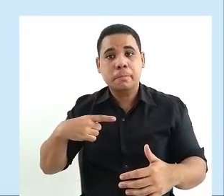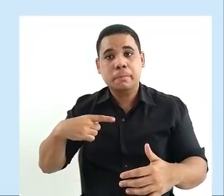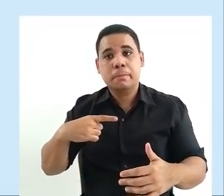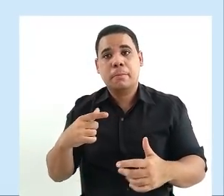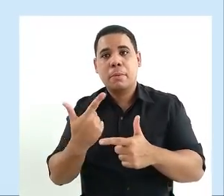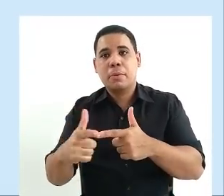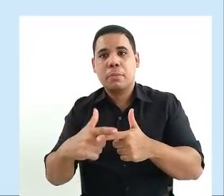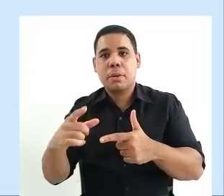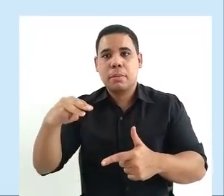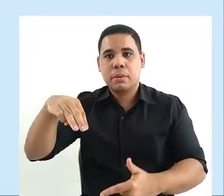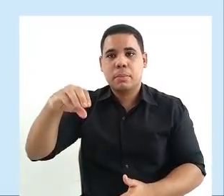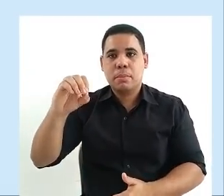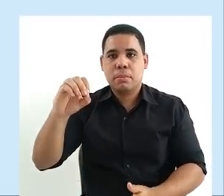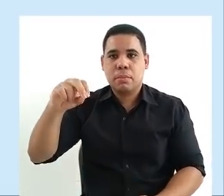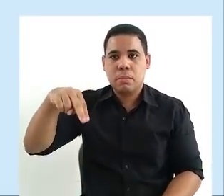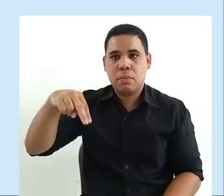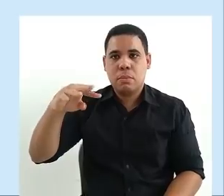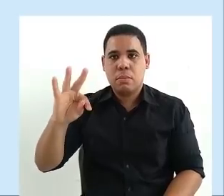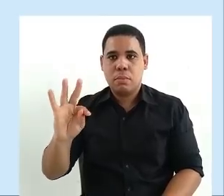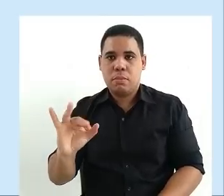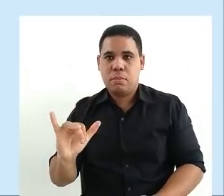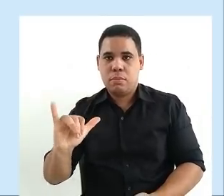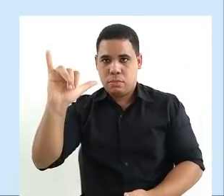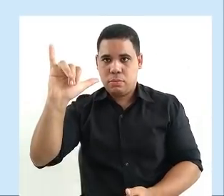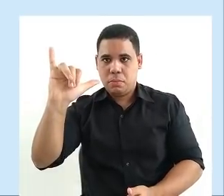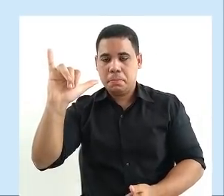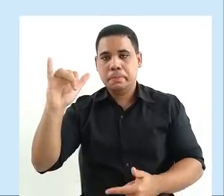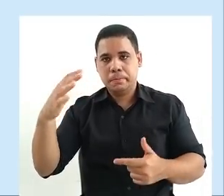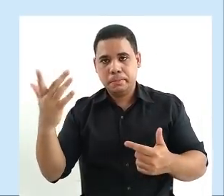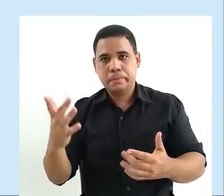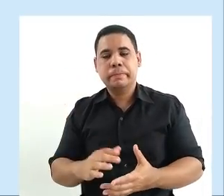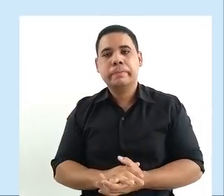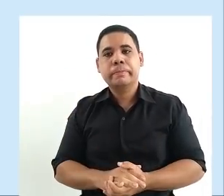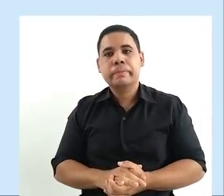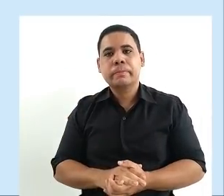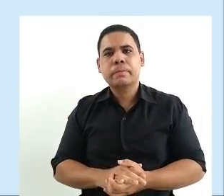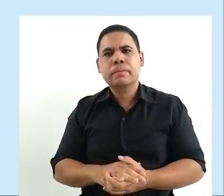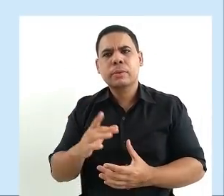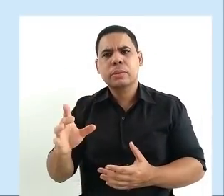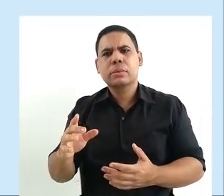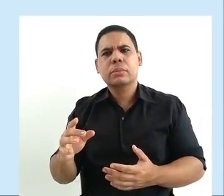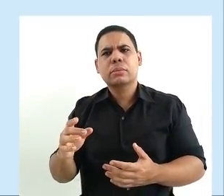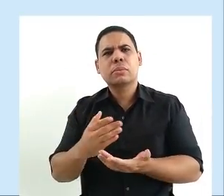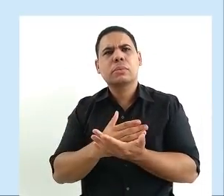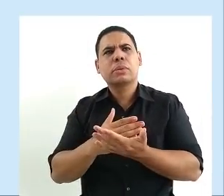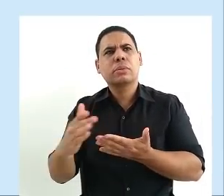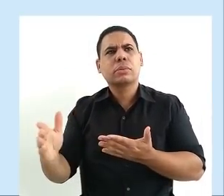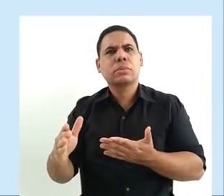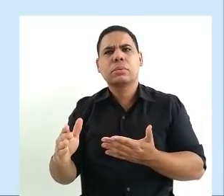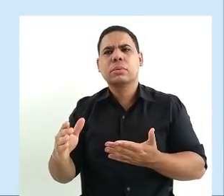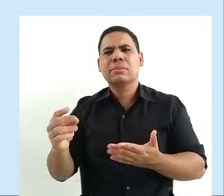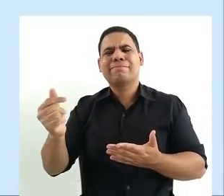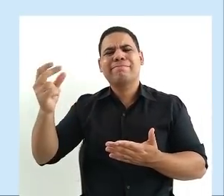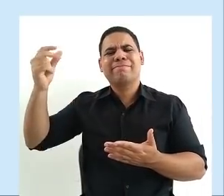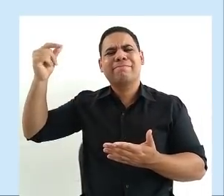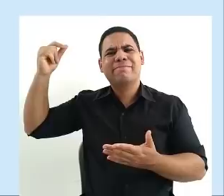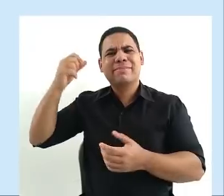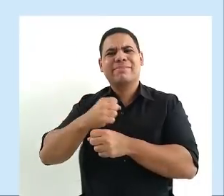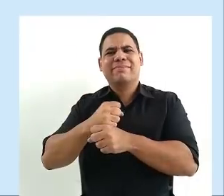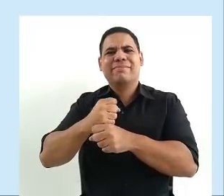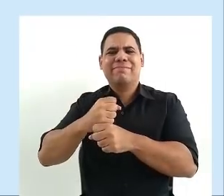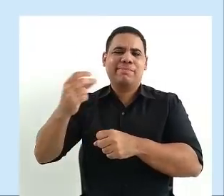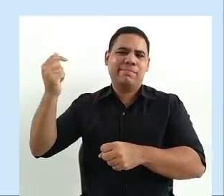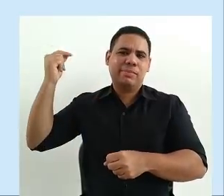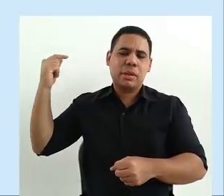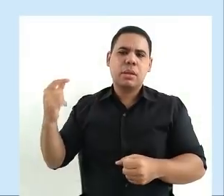na época, lá na década de 70. Olha só como funciona esse concurso. É o seguinte, o apresentador